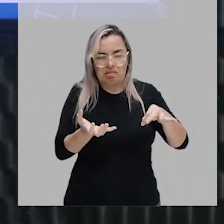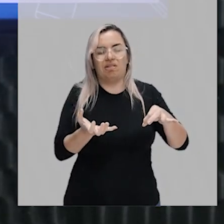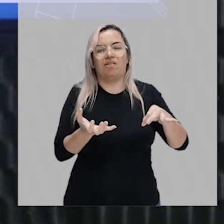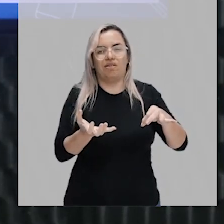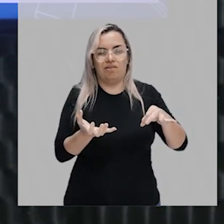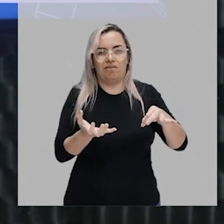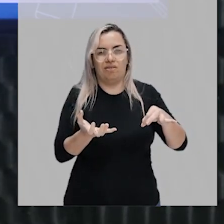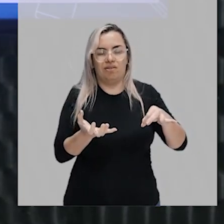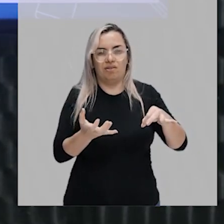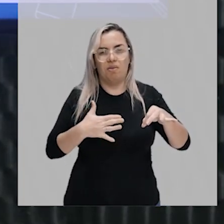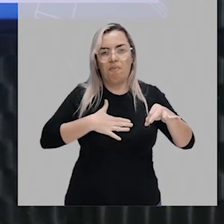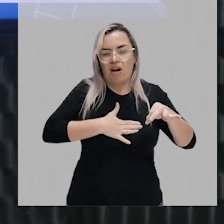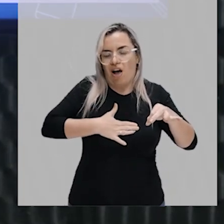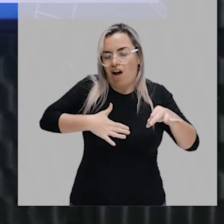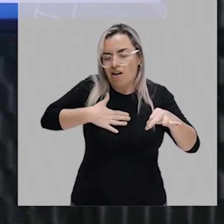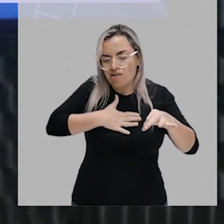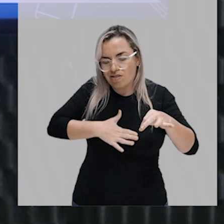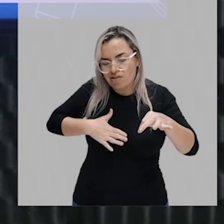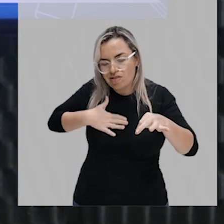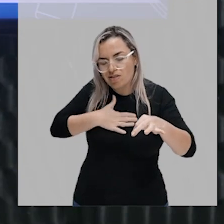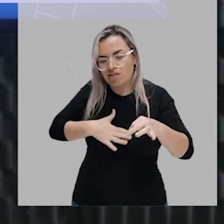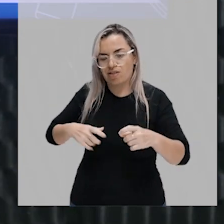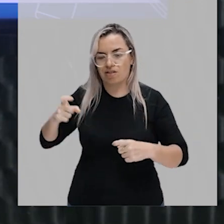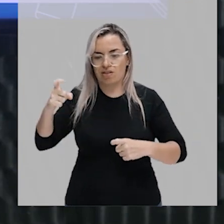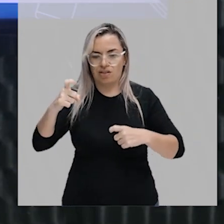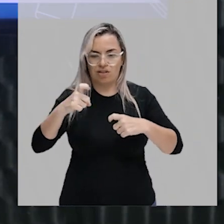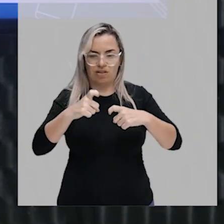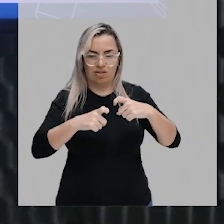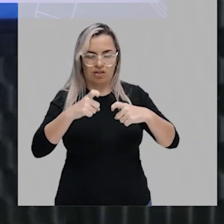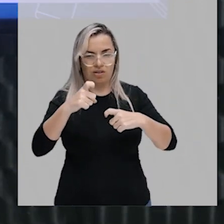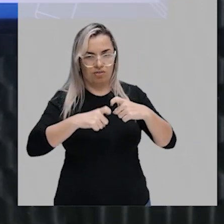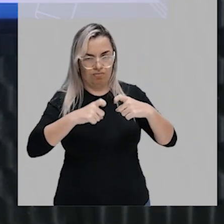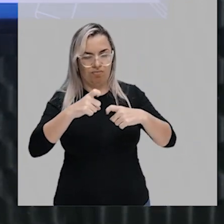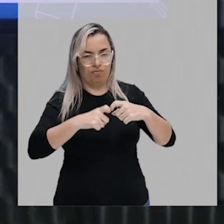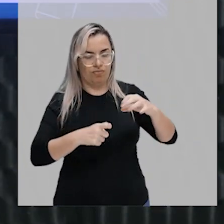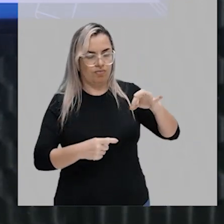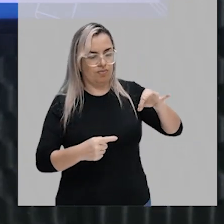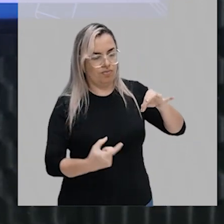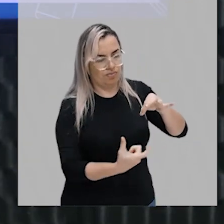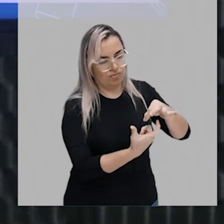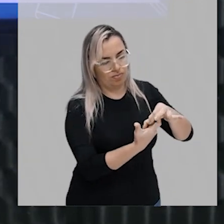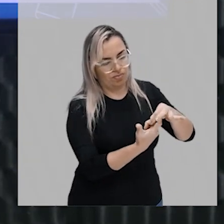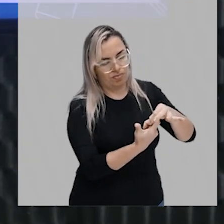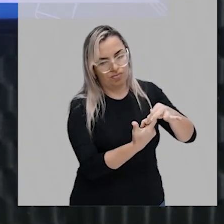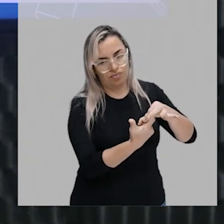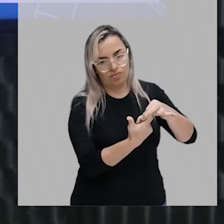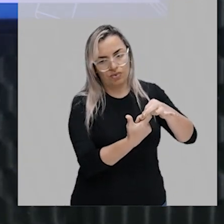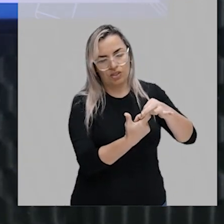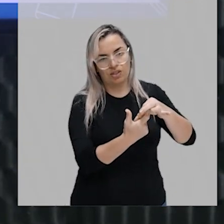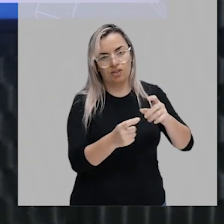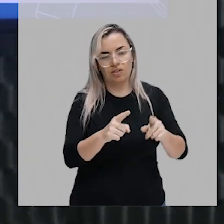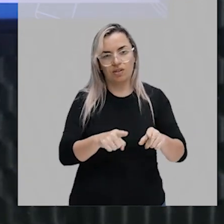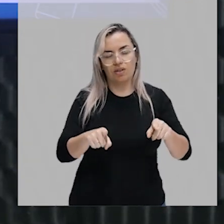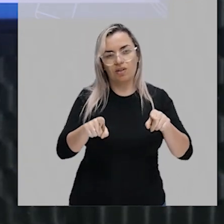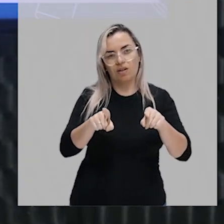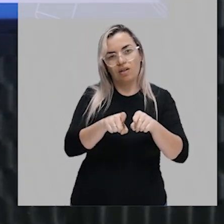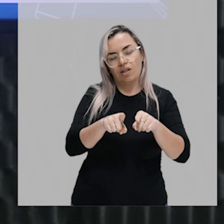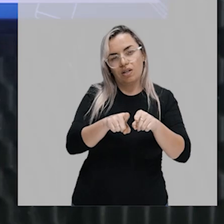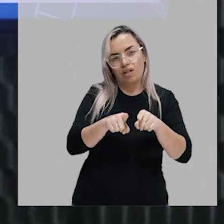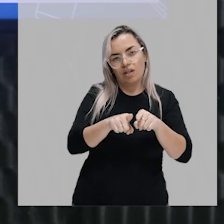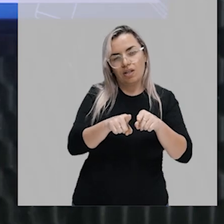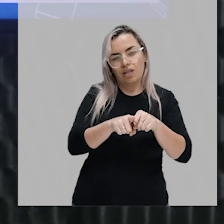é homólogo à glande do pênis, ou seja, é homólogo à cabeça do pênis. Por